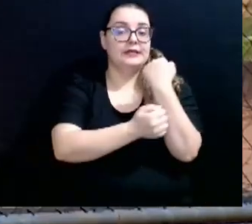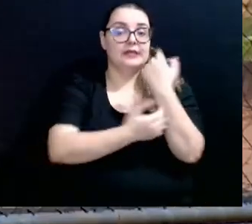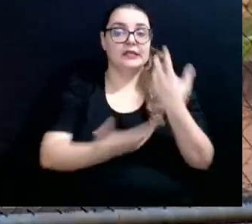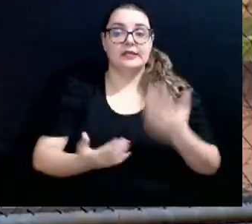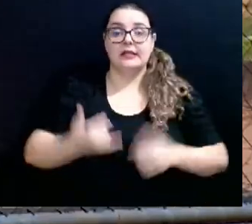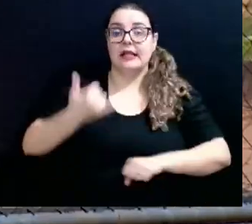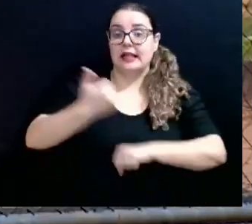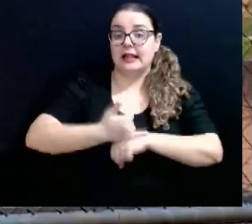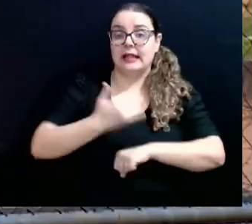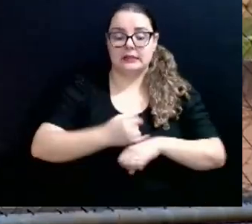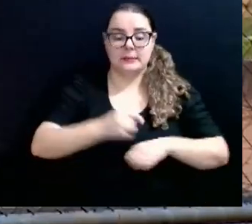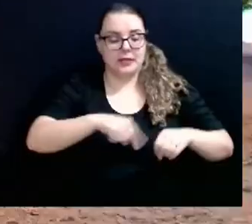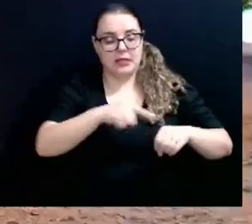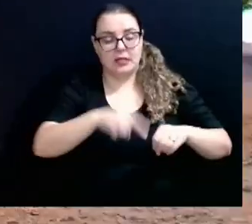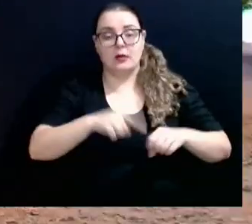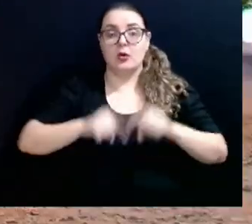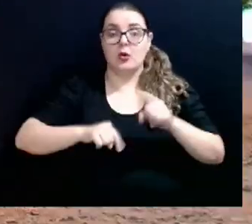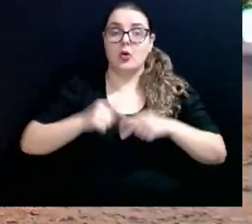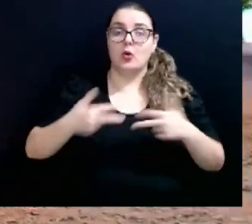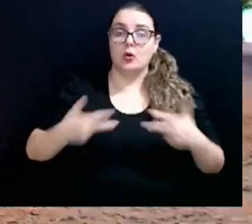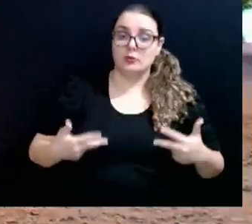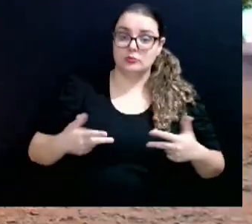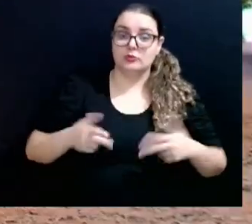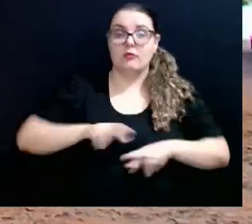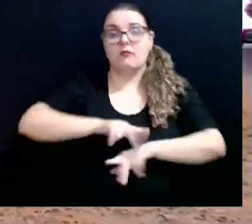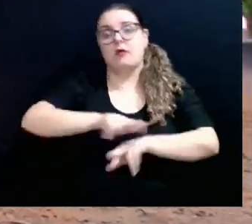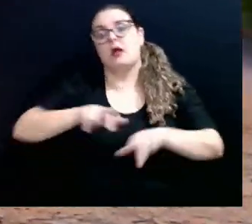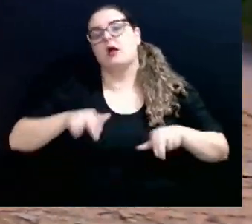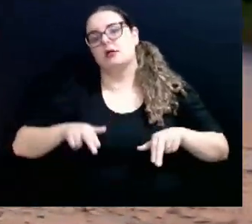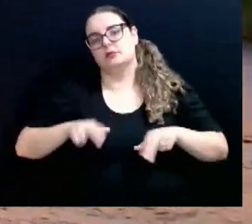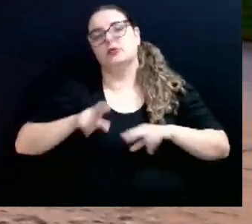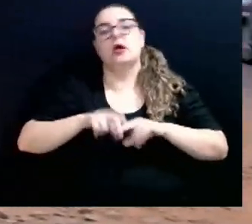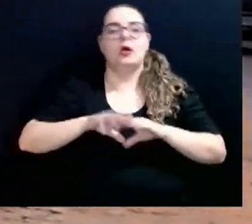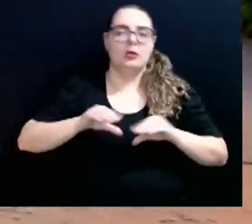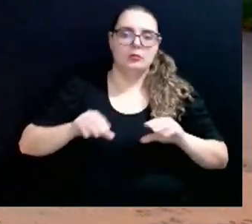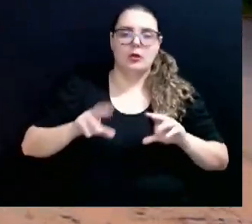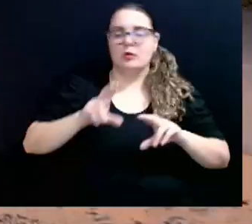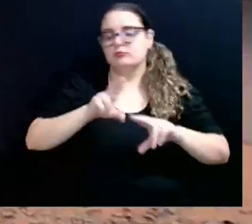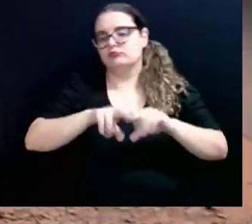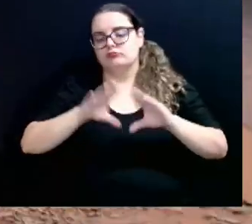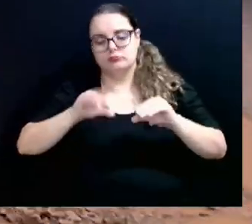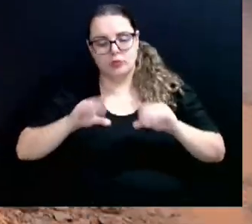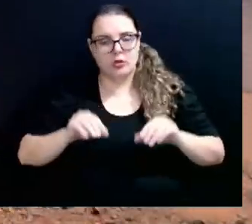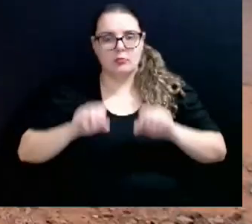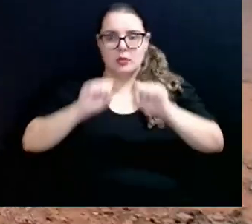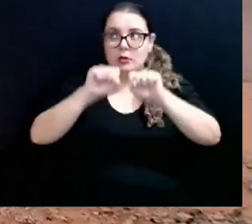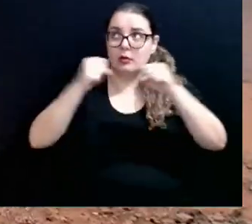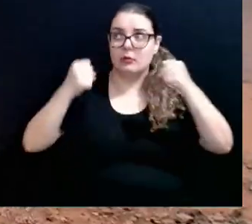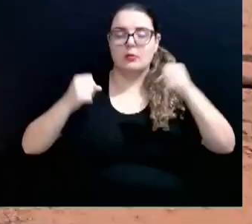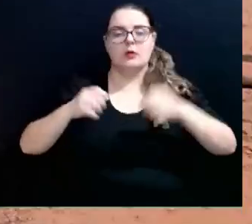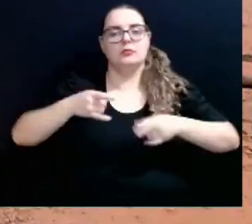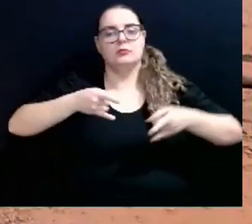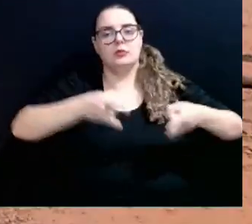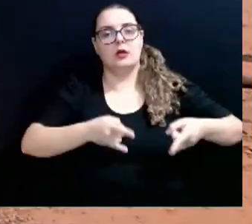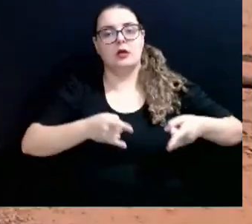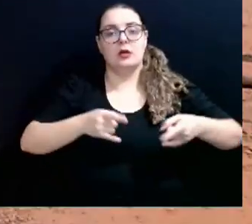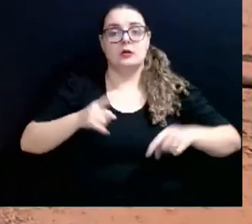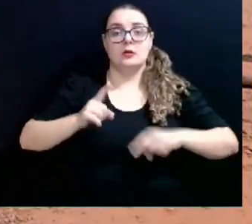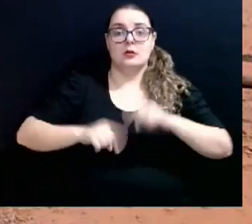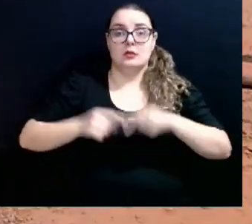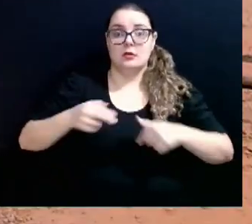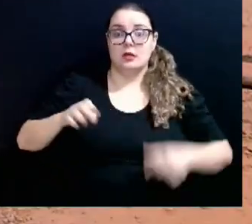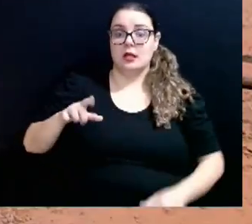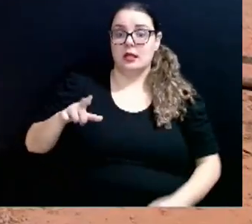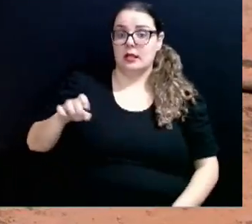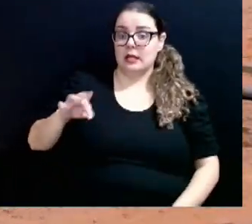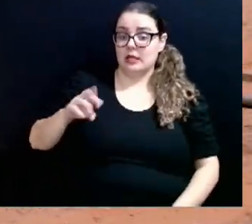pneus, objetos diversos e móveis, como sofás, armários e camas e aparelhos eletroeletrônicos.